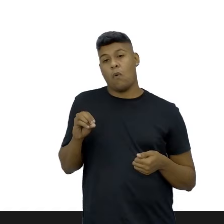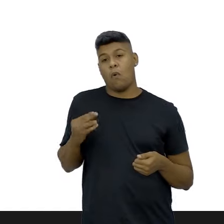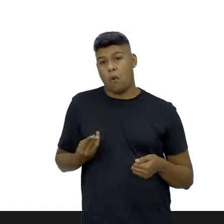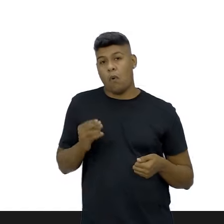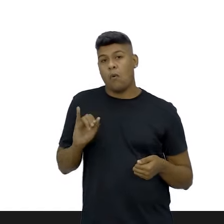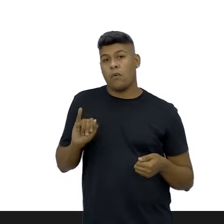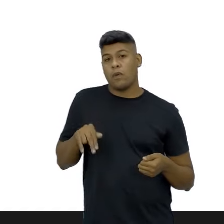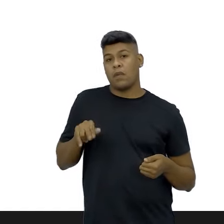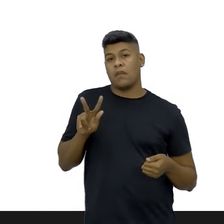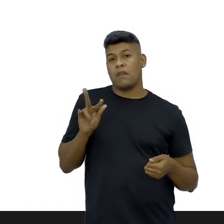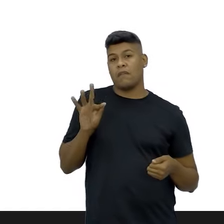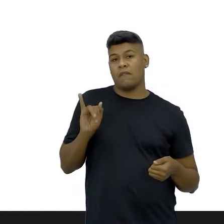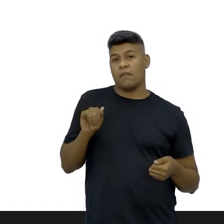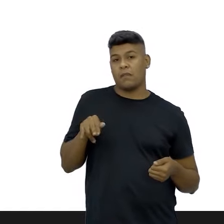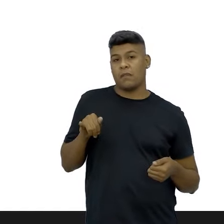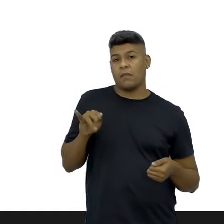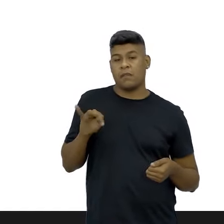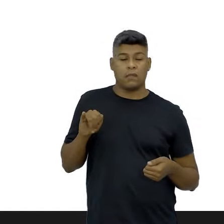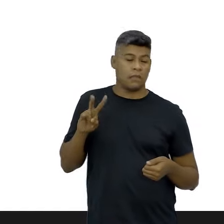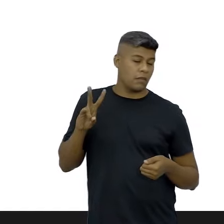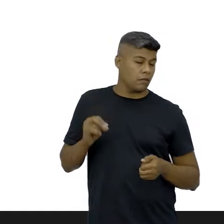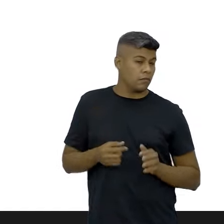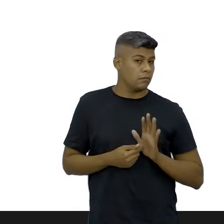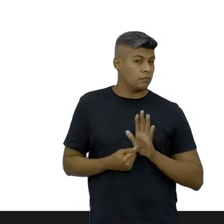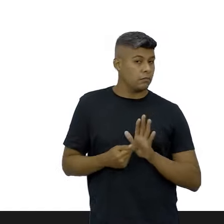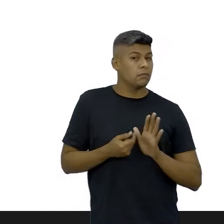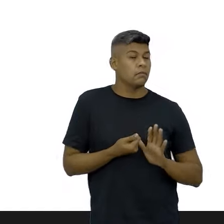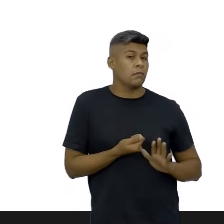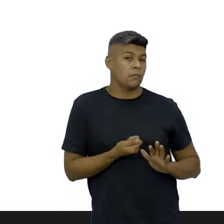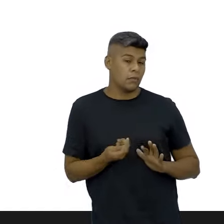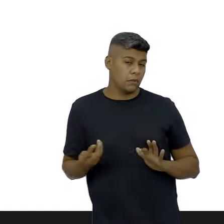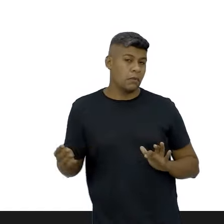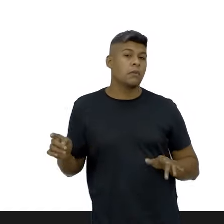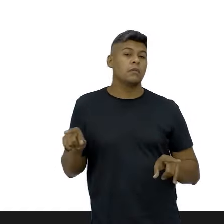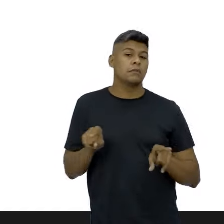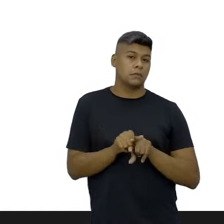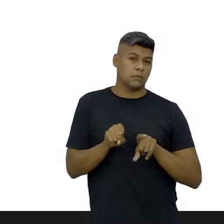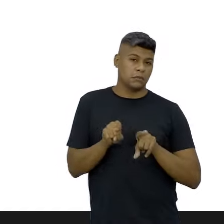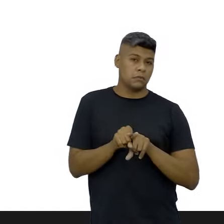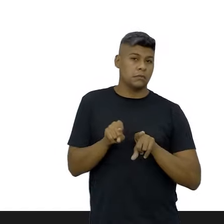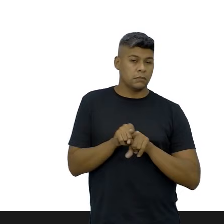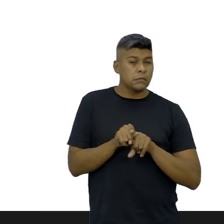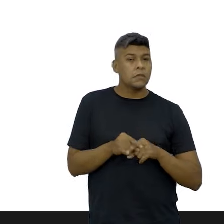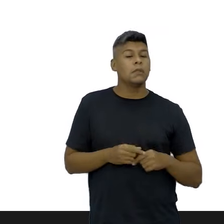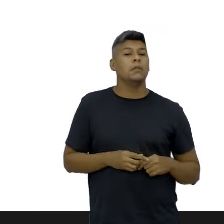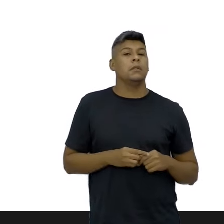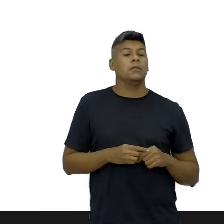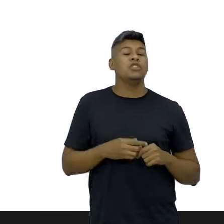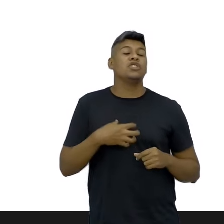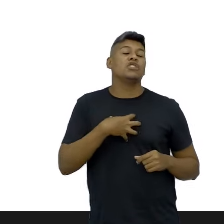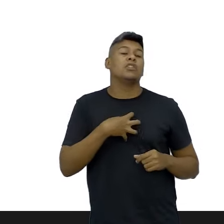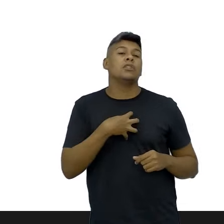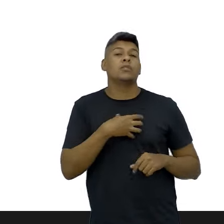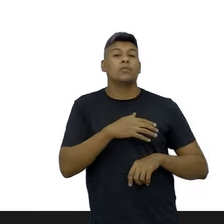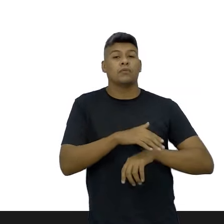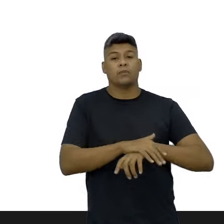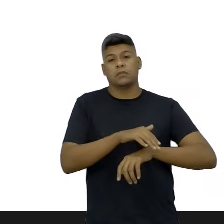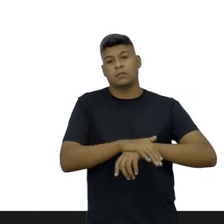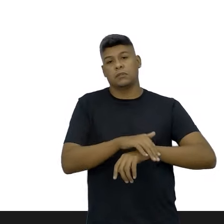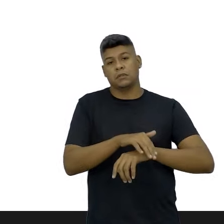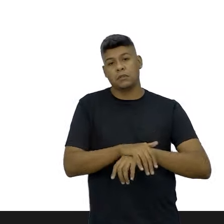né? Há de se considerar de expressar as quantidades, modeliza esse modo de fazer, né? Por